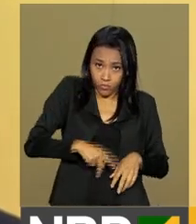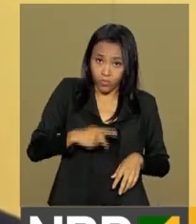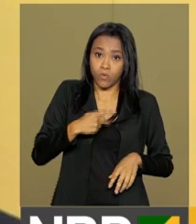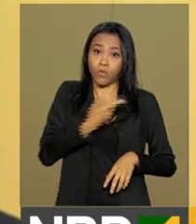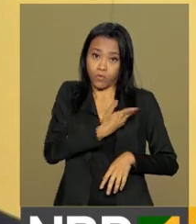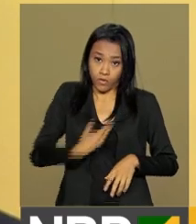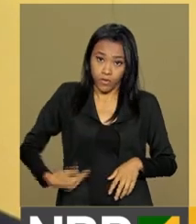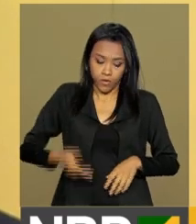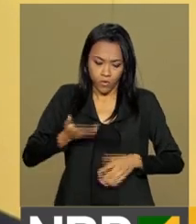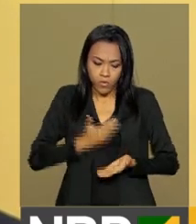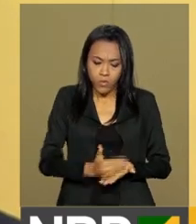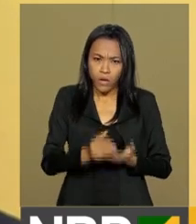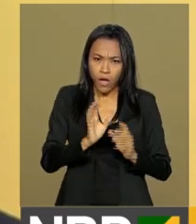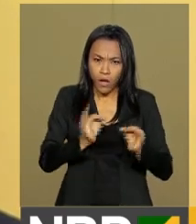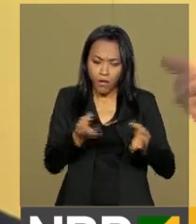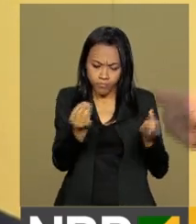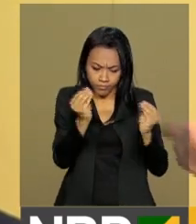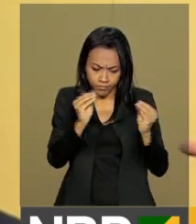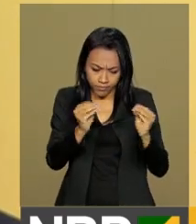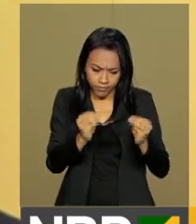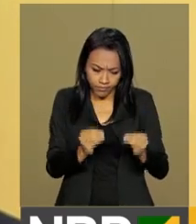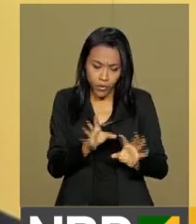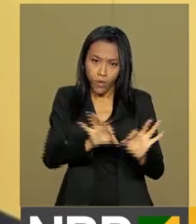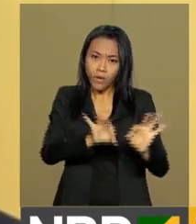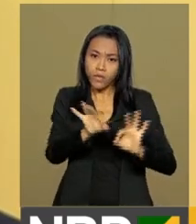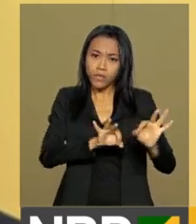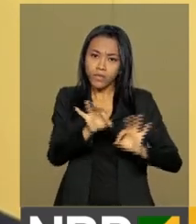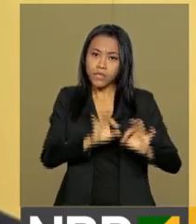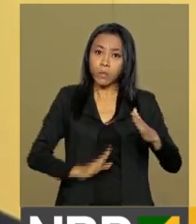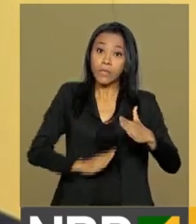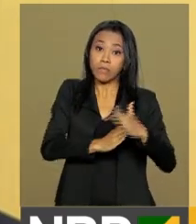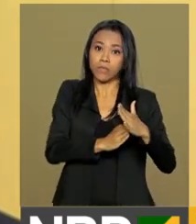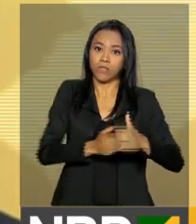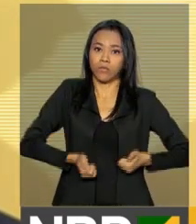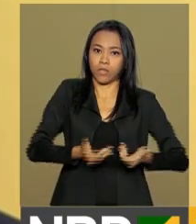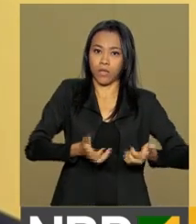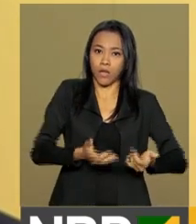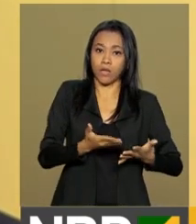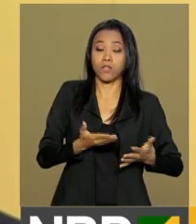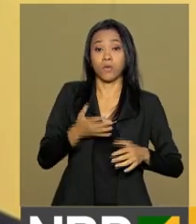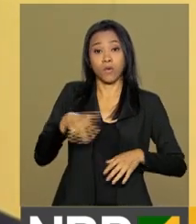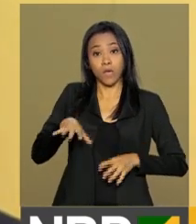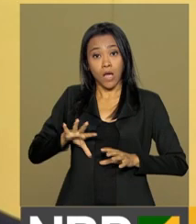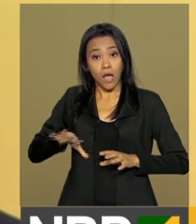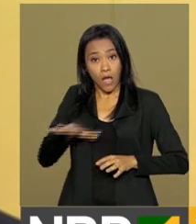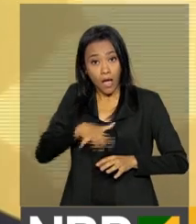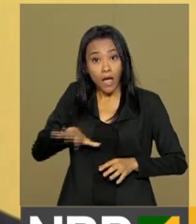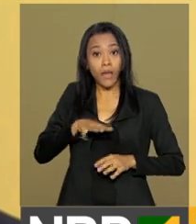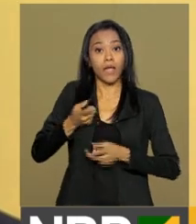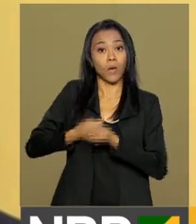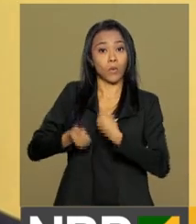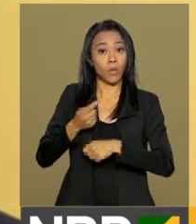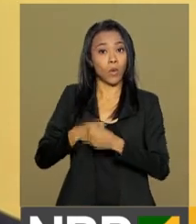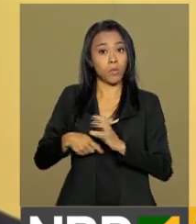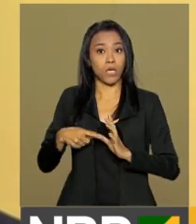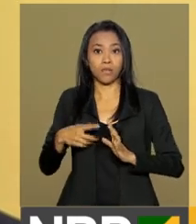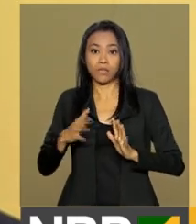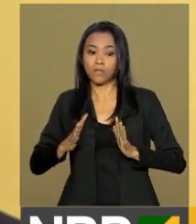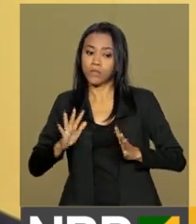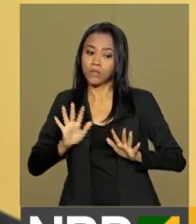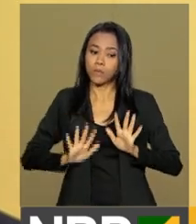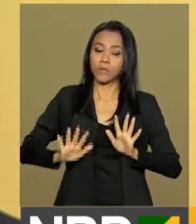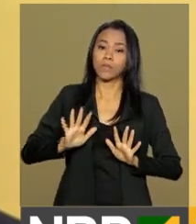públicos, a área econômica, Meirelles, teve um cuidado extraordinário. Previu um prazo de 20